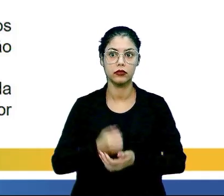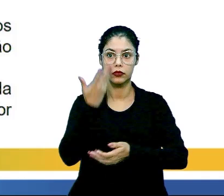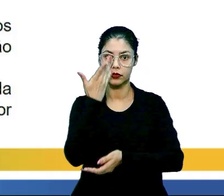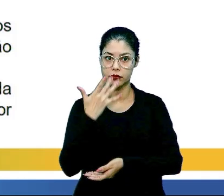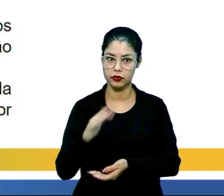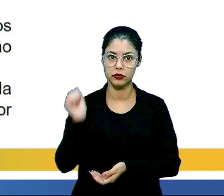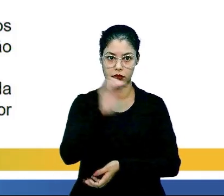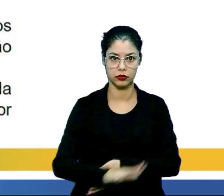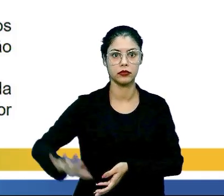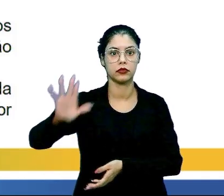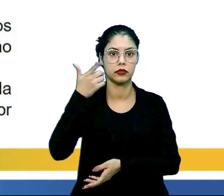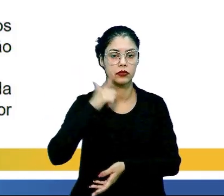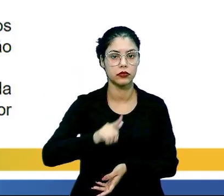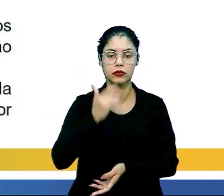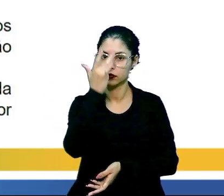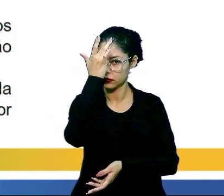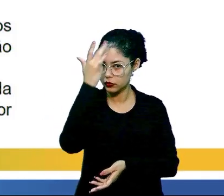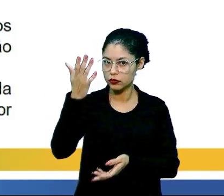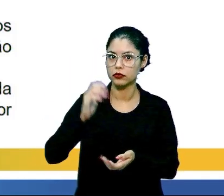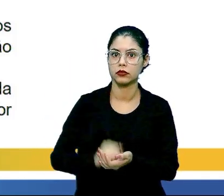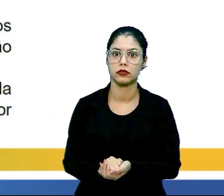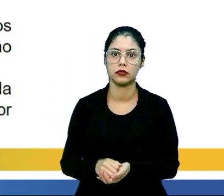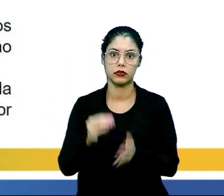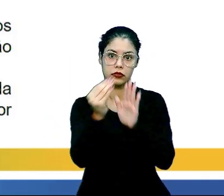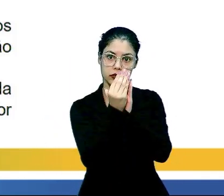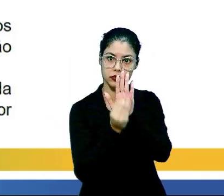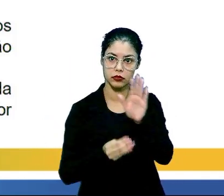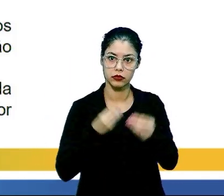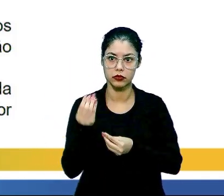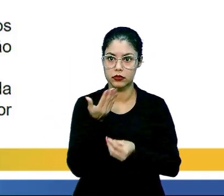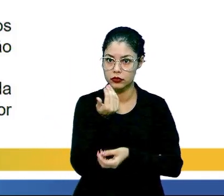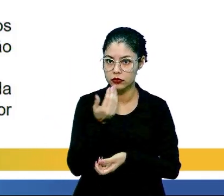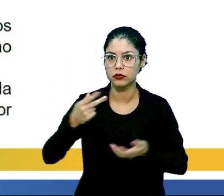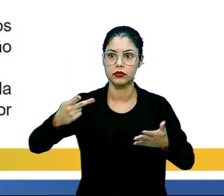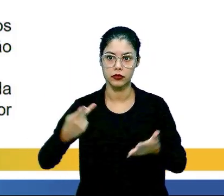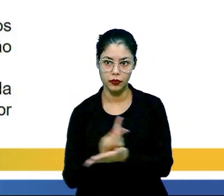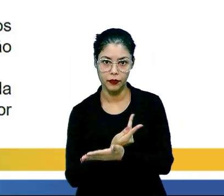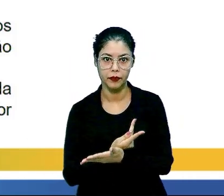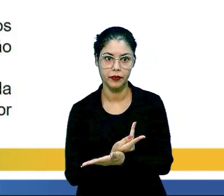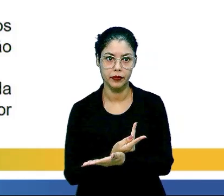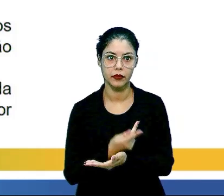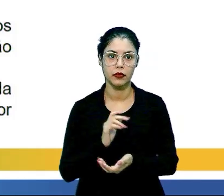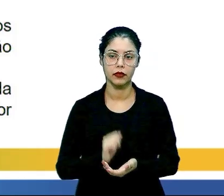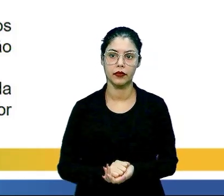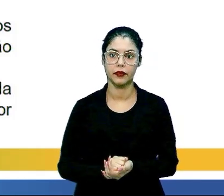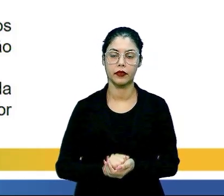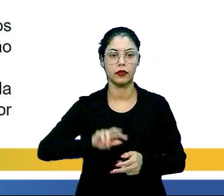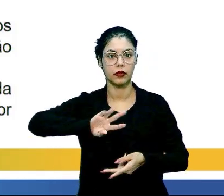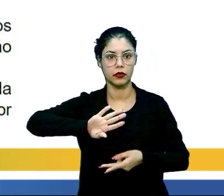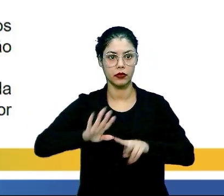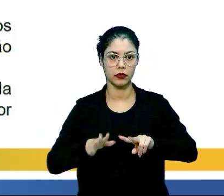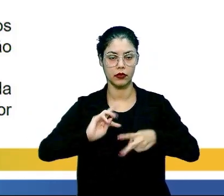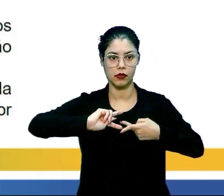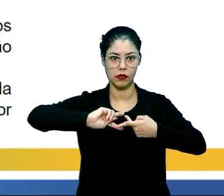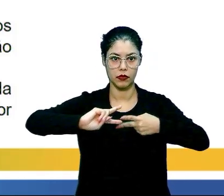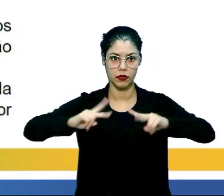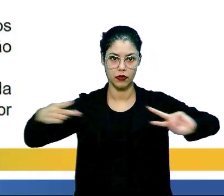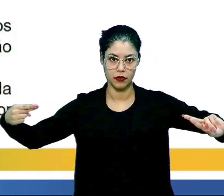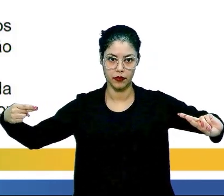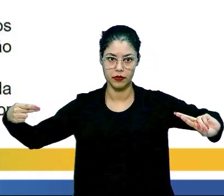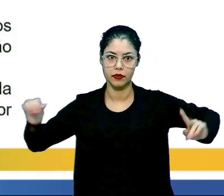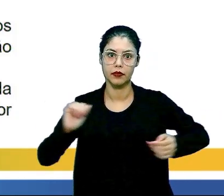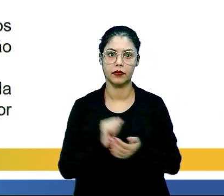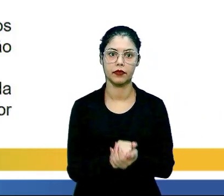As crianças em geral ganham peso com facilidade devido a fatores tais como hábitos alimentares errados, inclinação